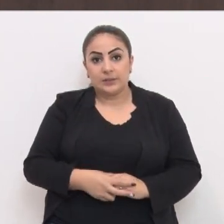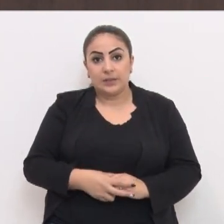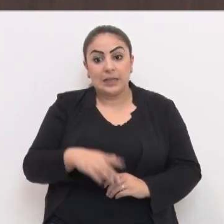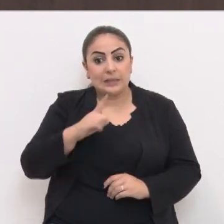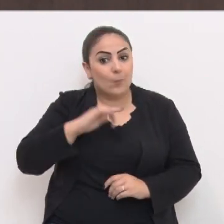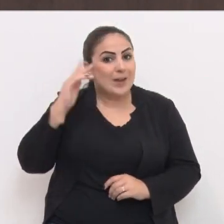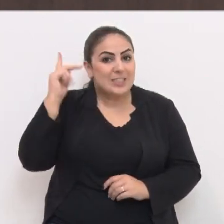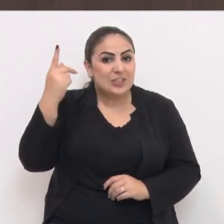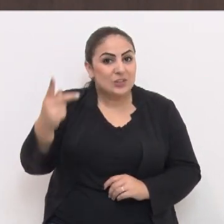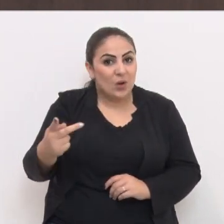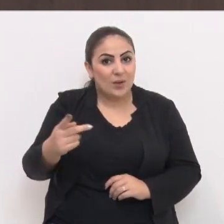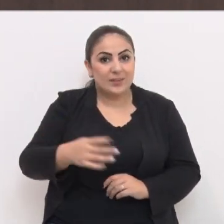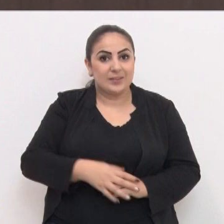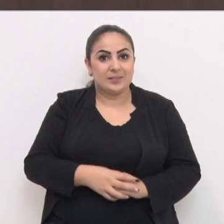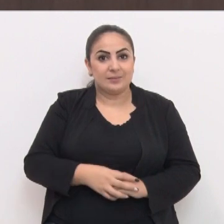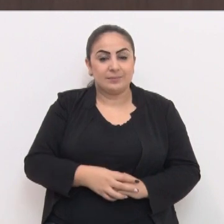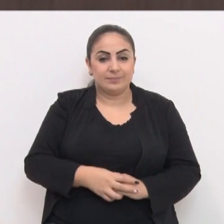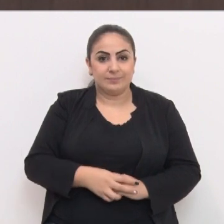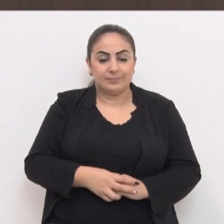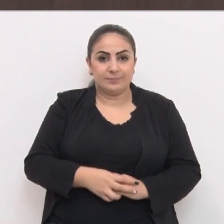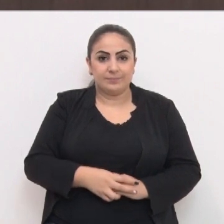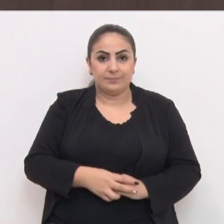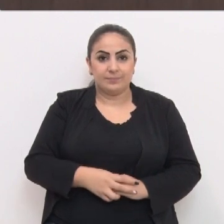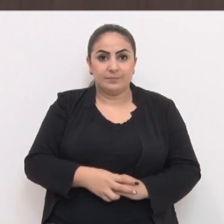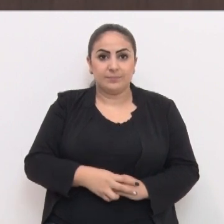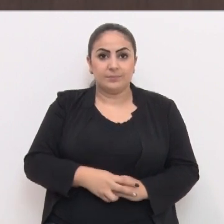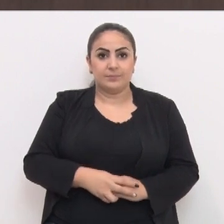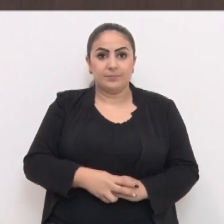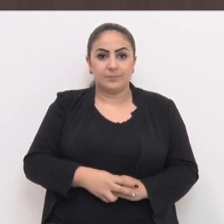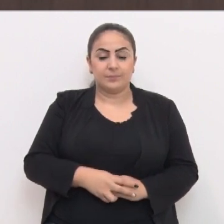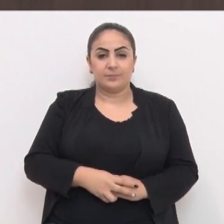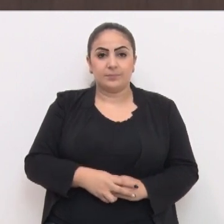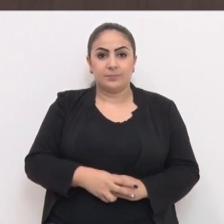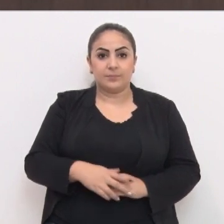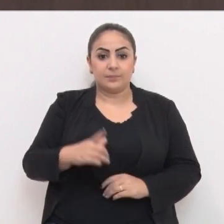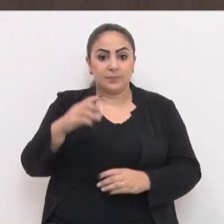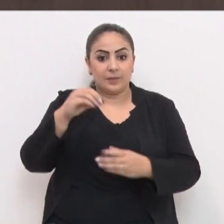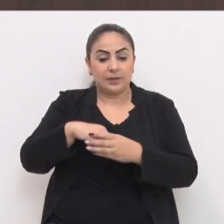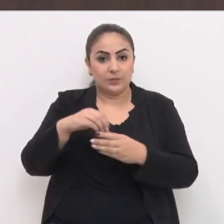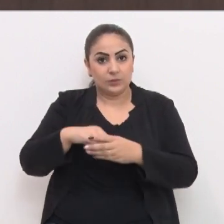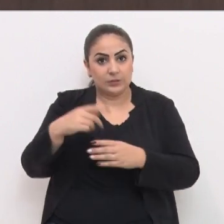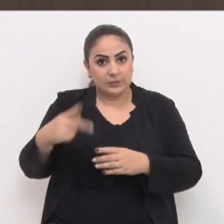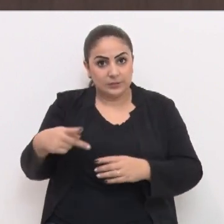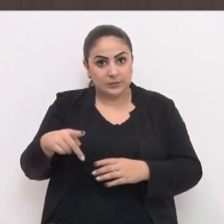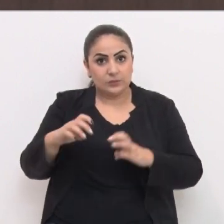história para mim. Ali de dentro do Delmar Cittoni,